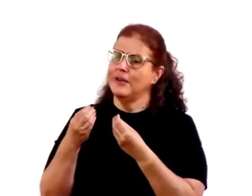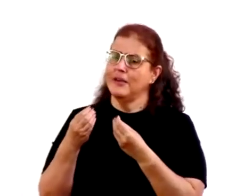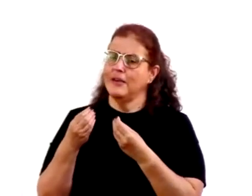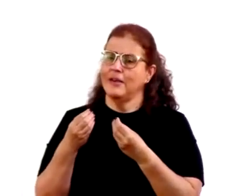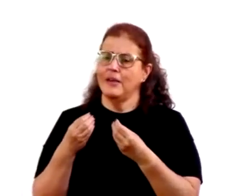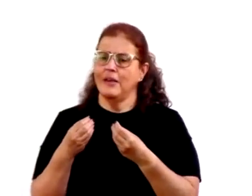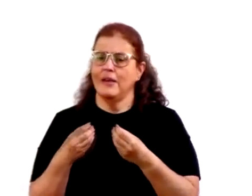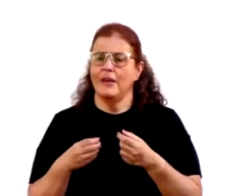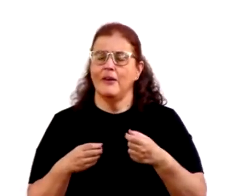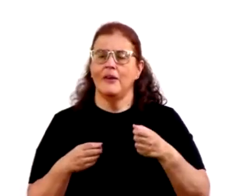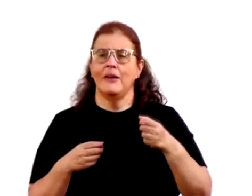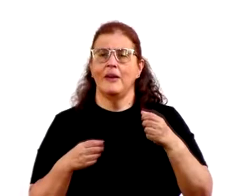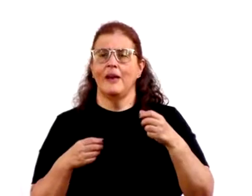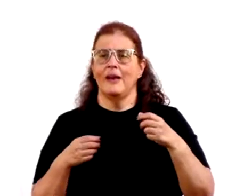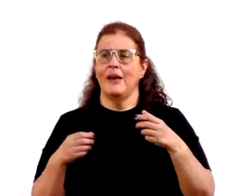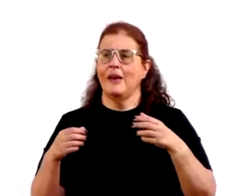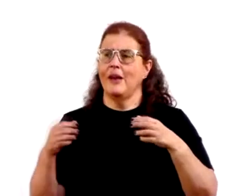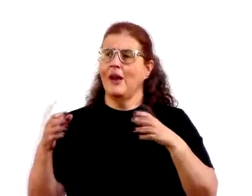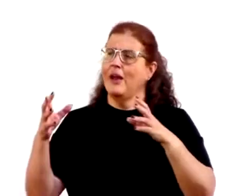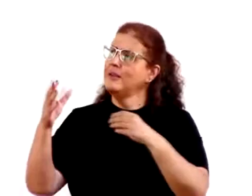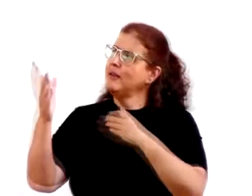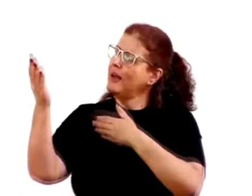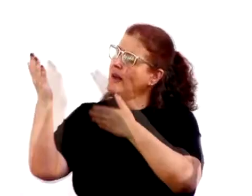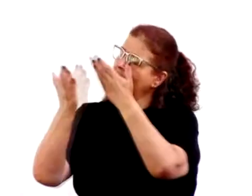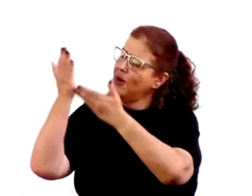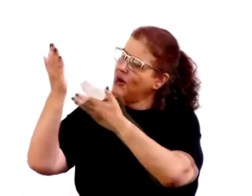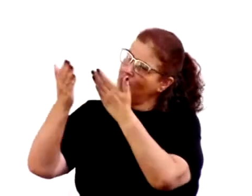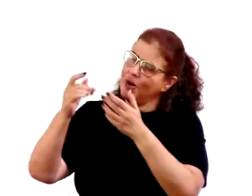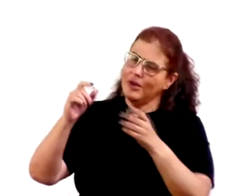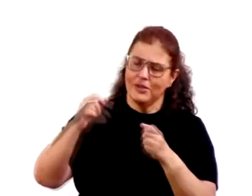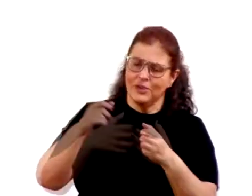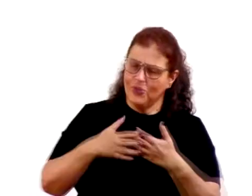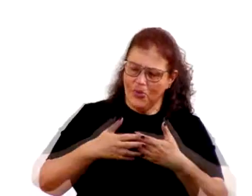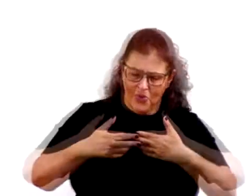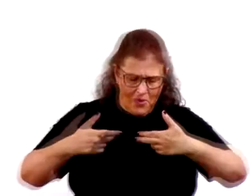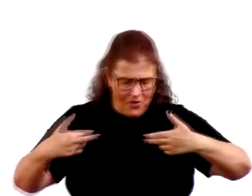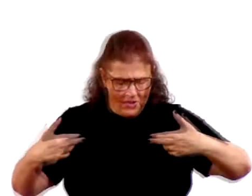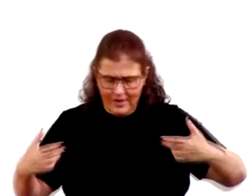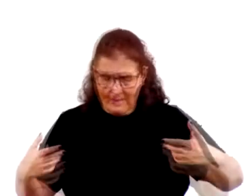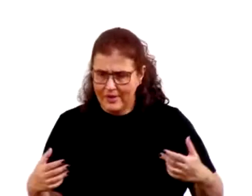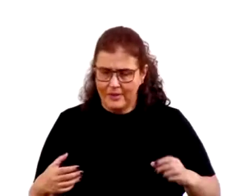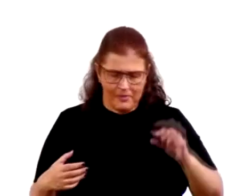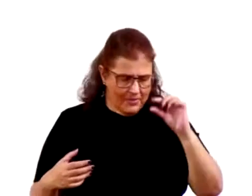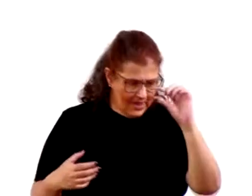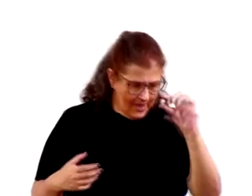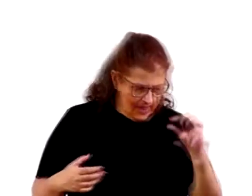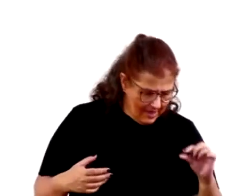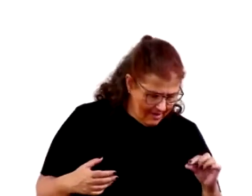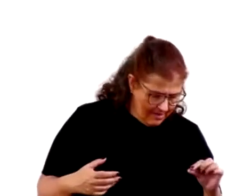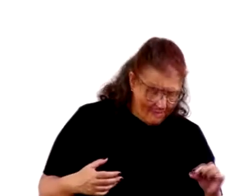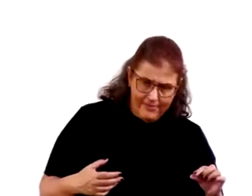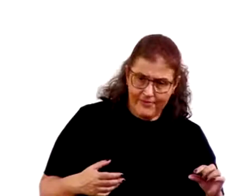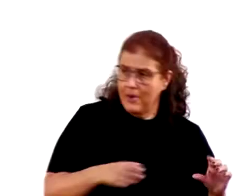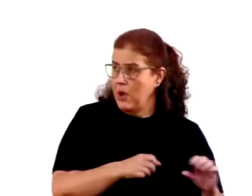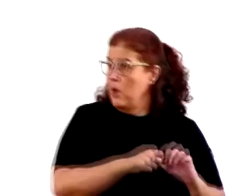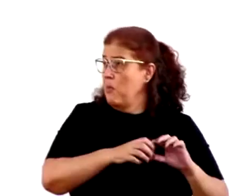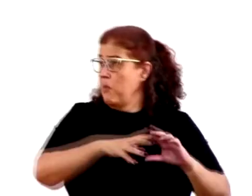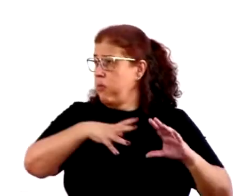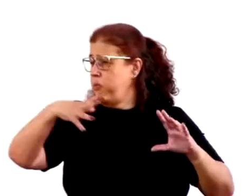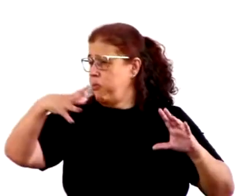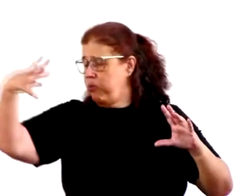do papel, como as crianças estão ilustrando, a dimensão dessa coroa que vai do Sol ao último